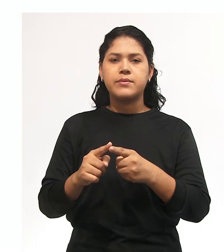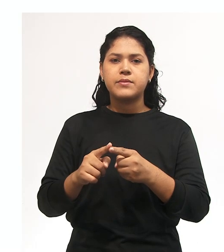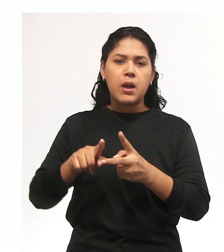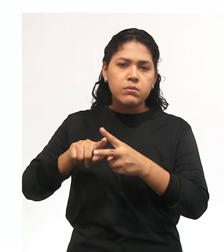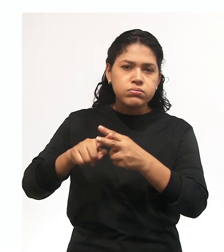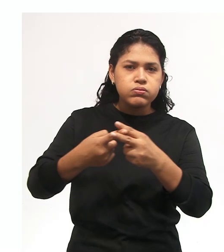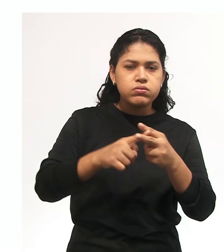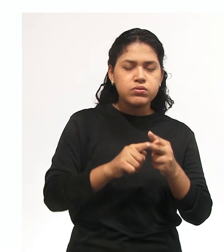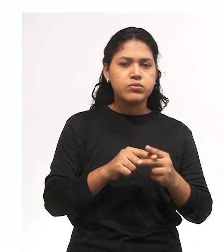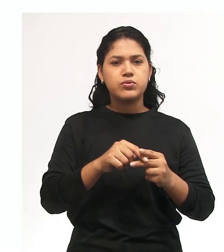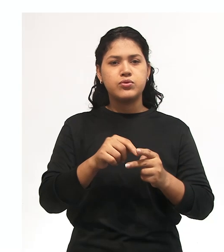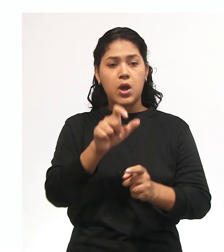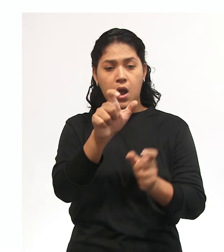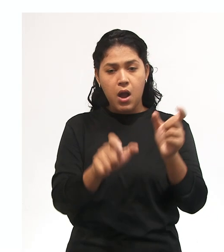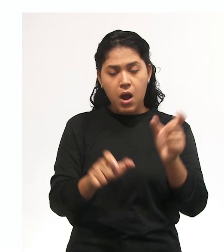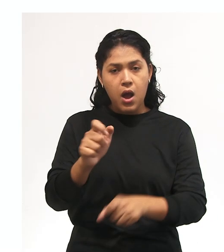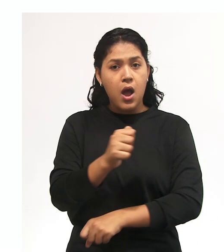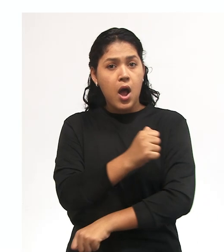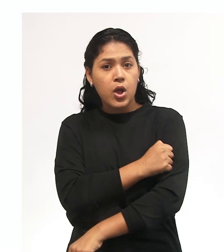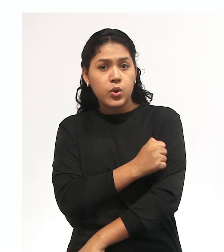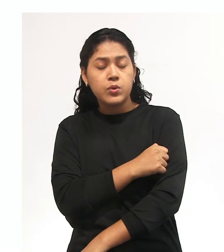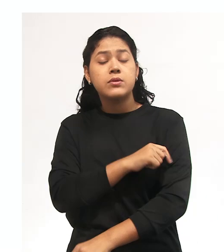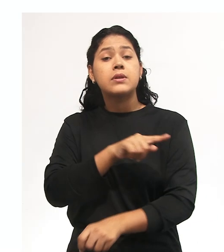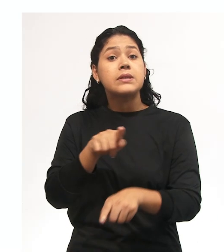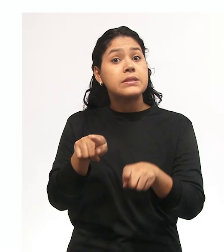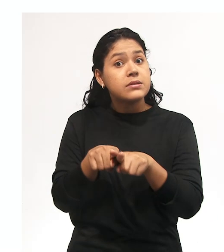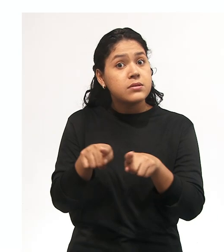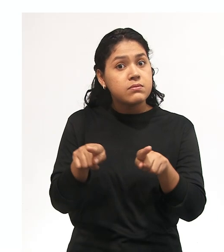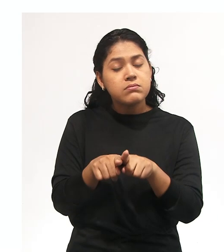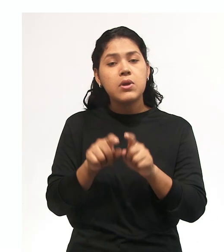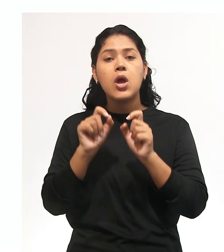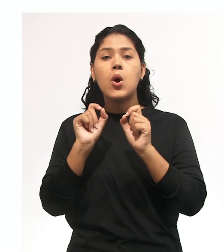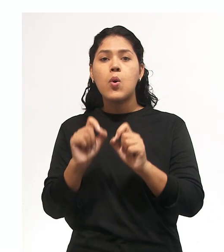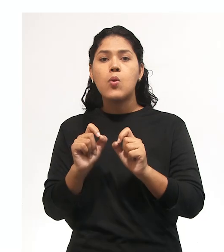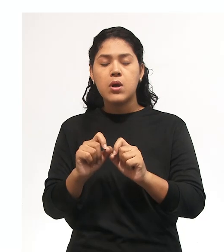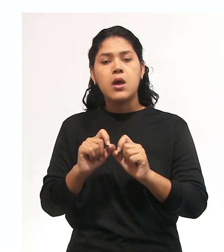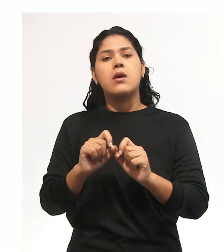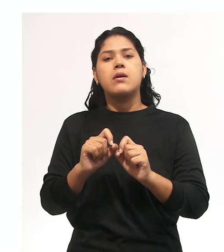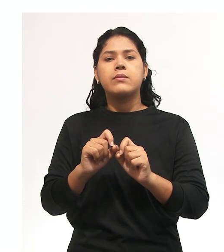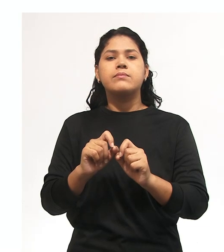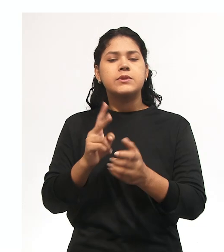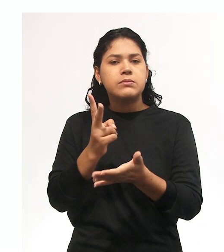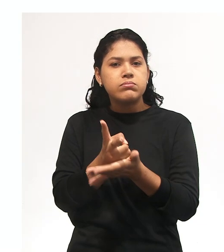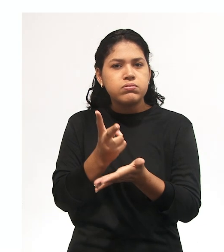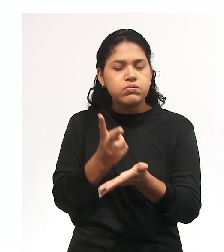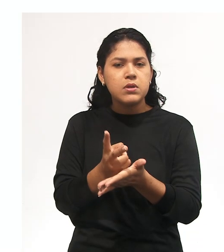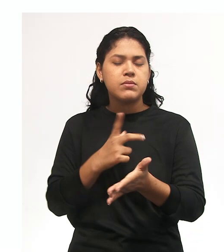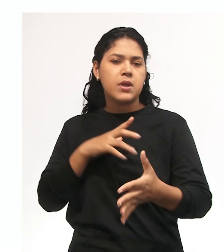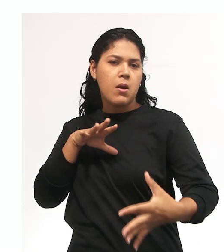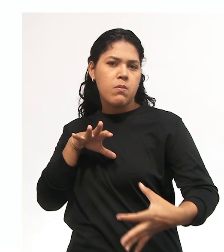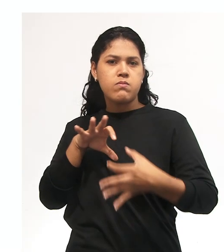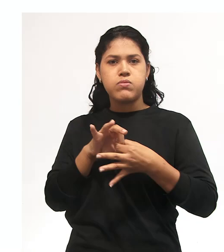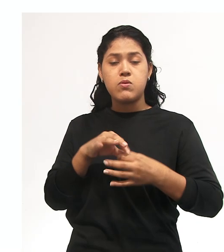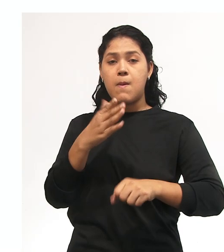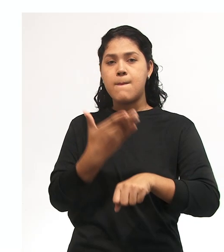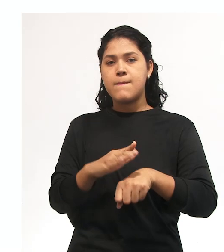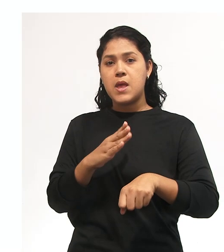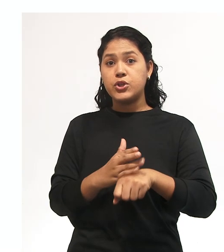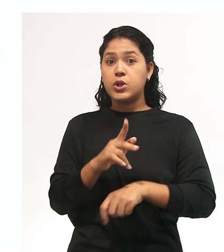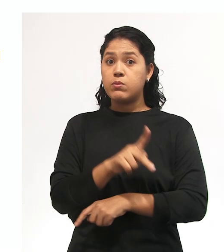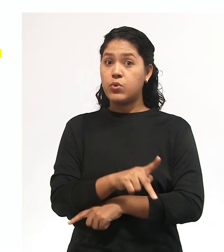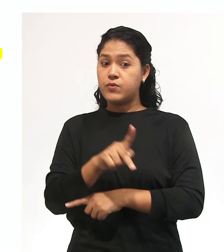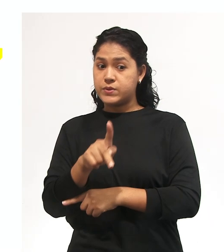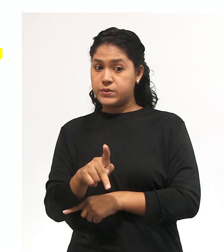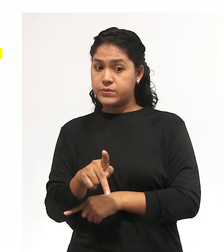às estratégias e às atitudes dos alunos e, portanto, alimenta diretamente a ação pedagógica. Essa definição